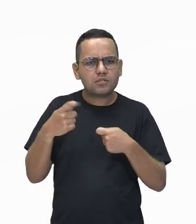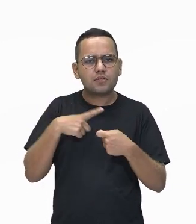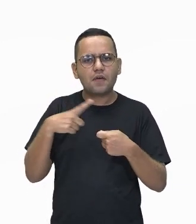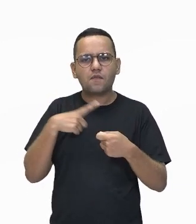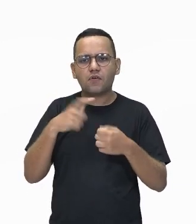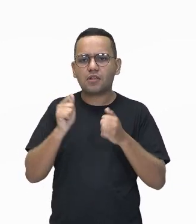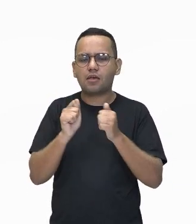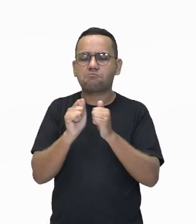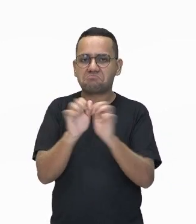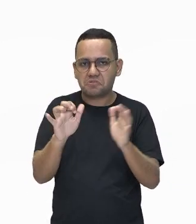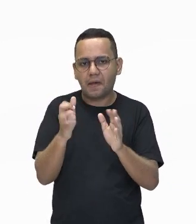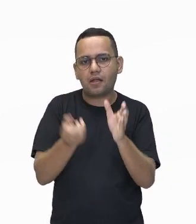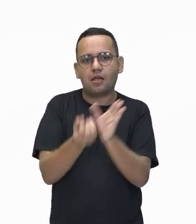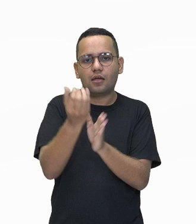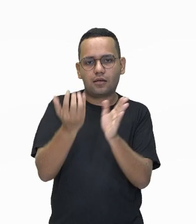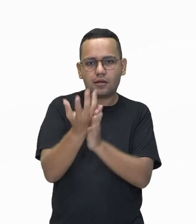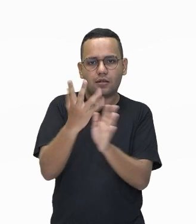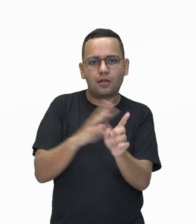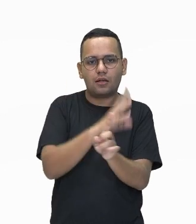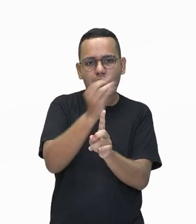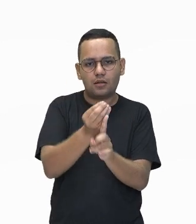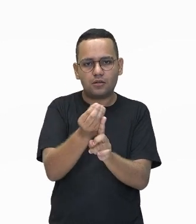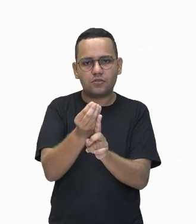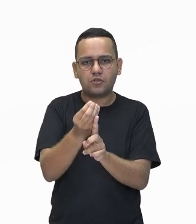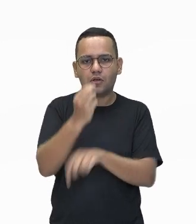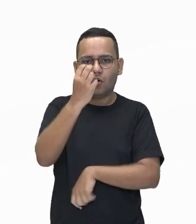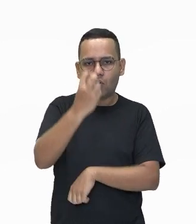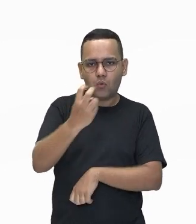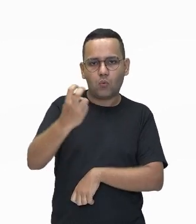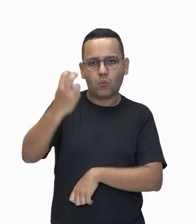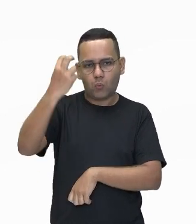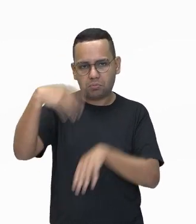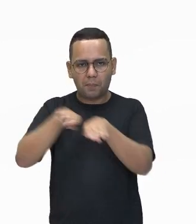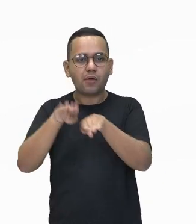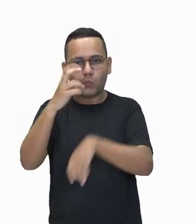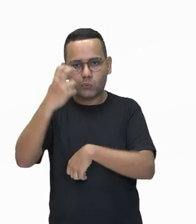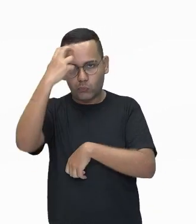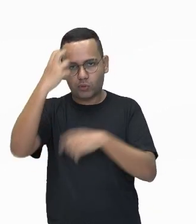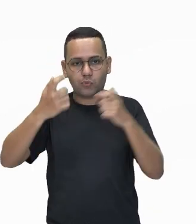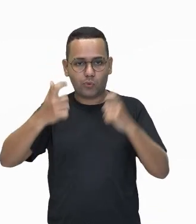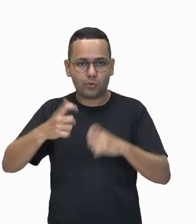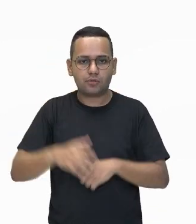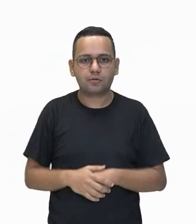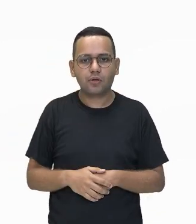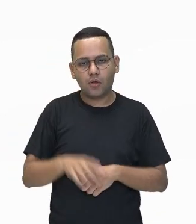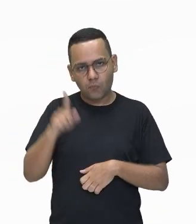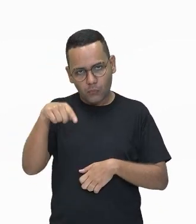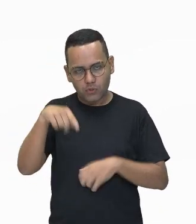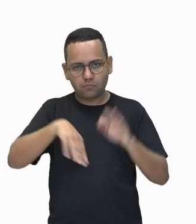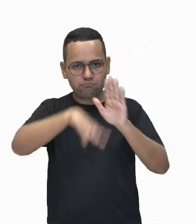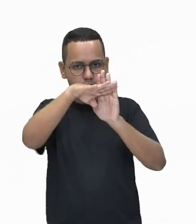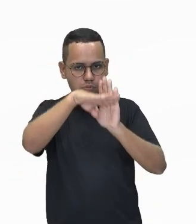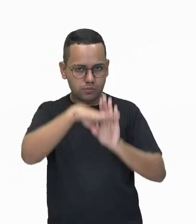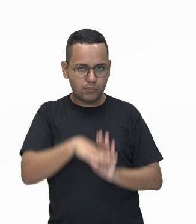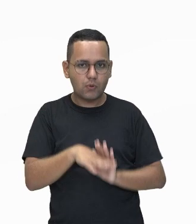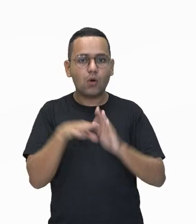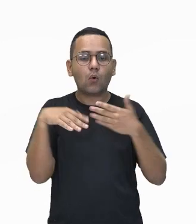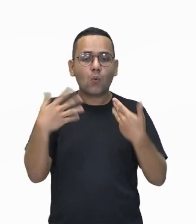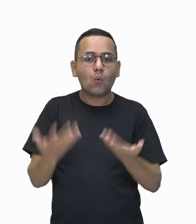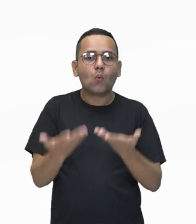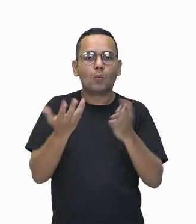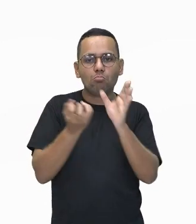artísticas e culturais dos locais, né? Liste quais são essas manifestações na